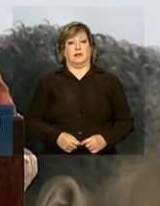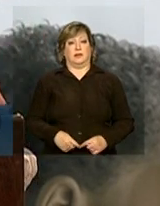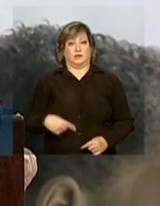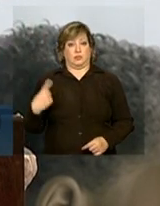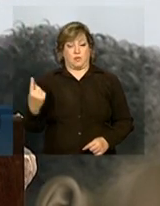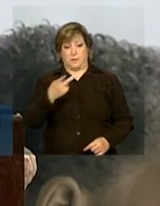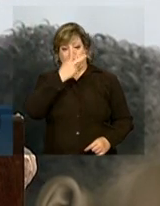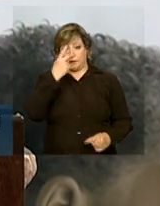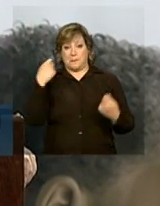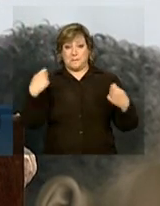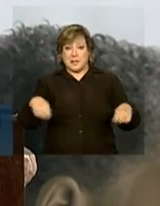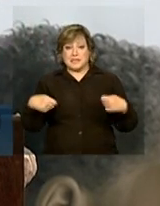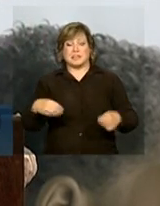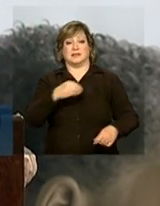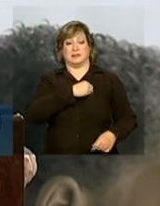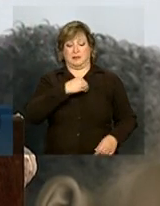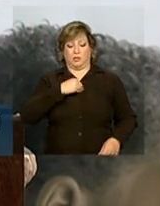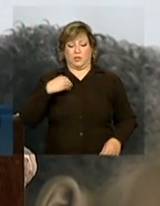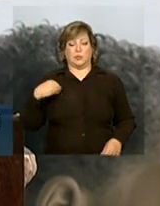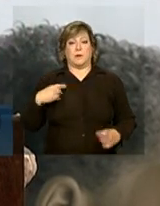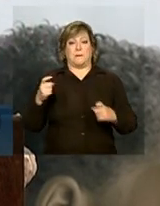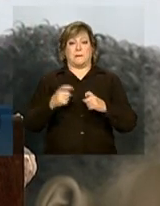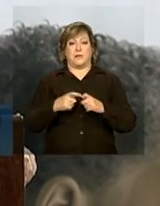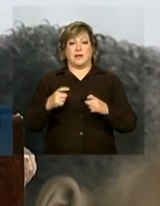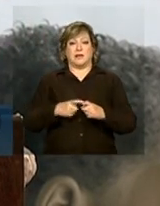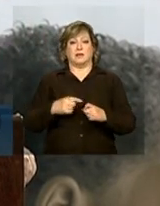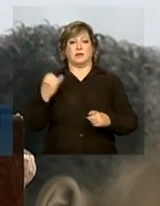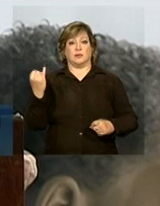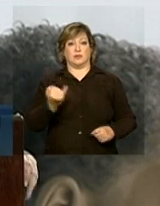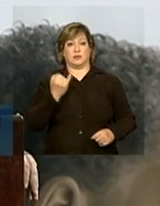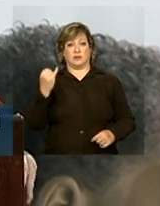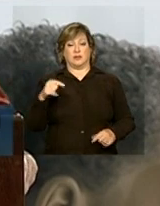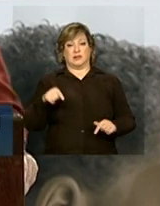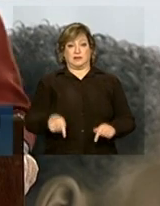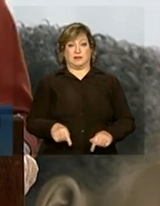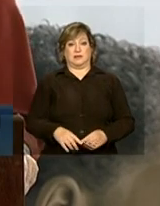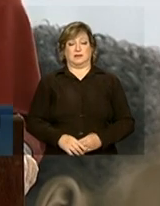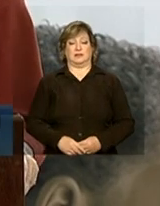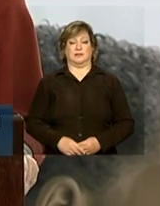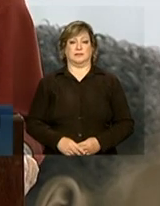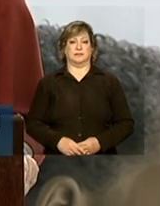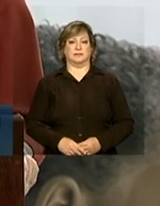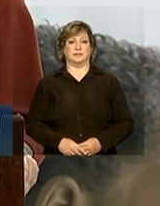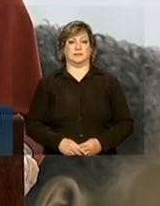acesso ao médico numa forma de